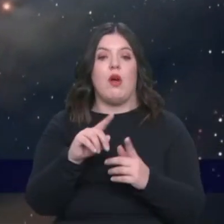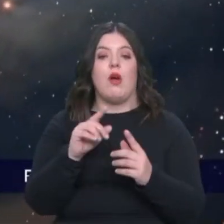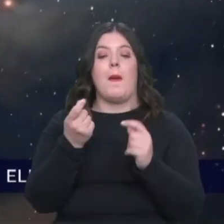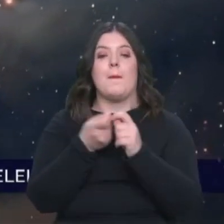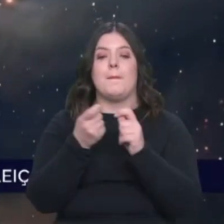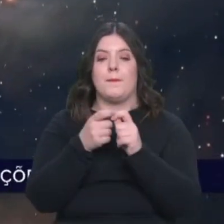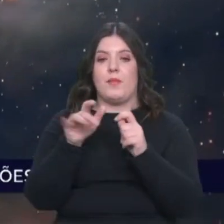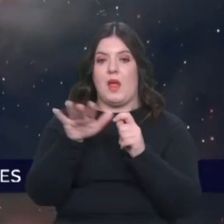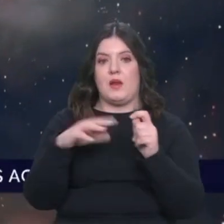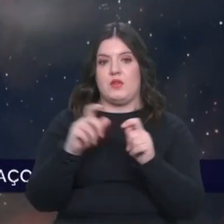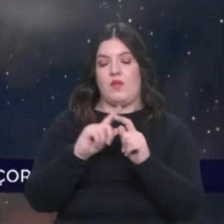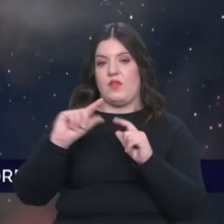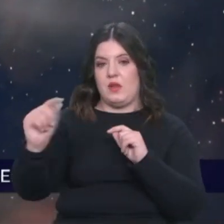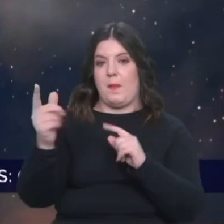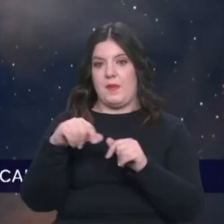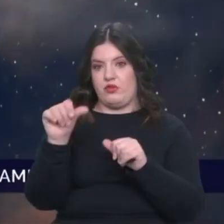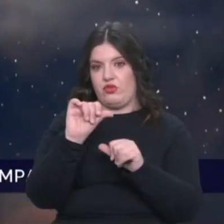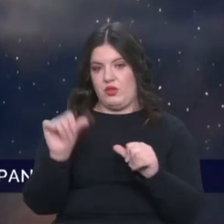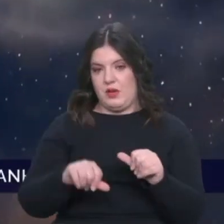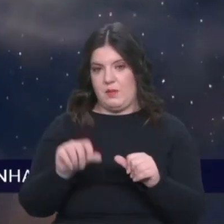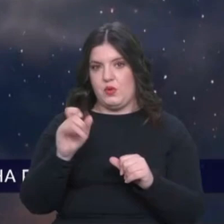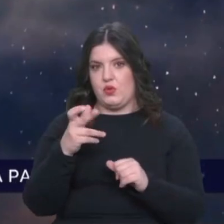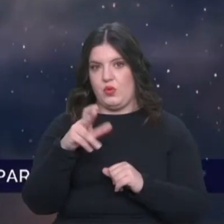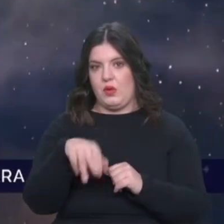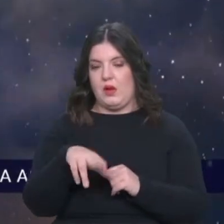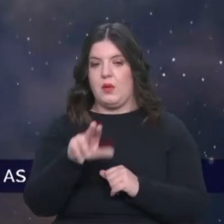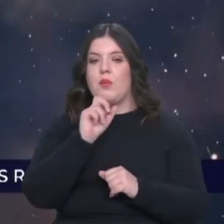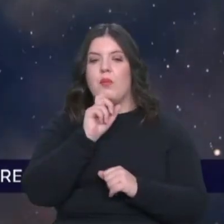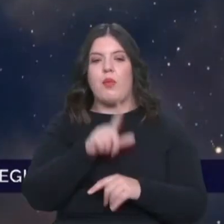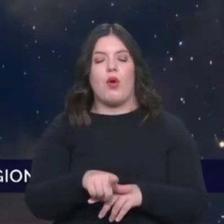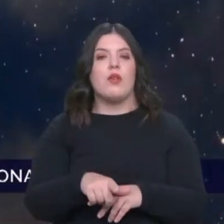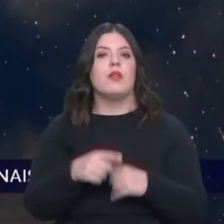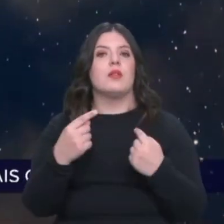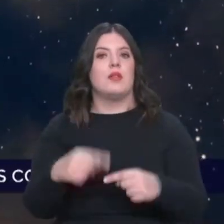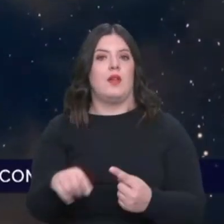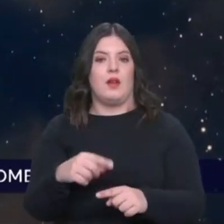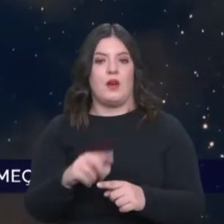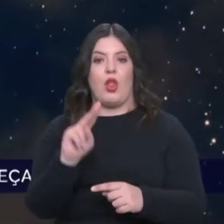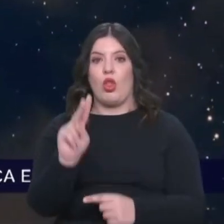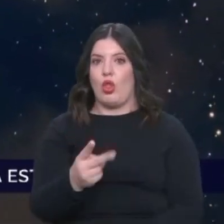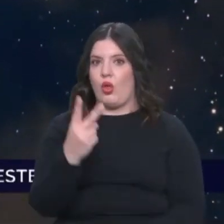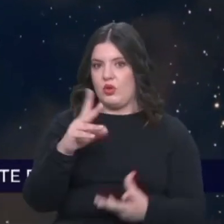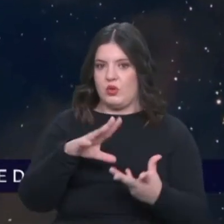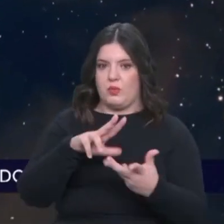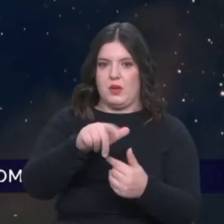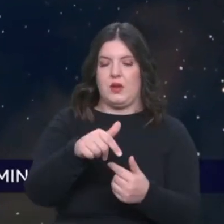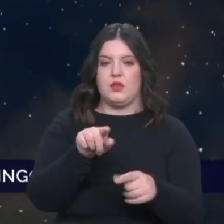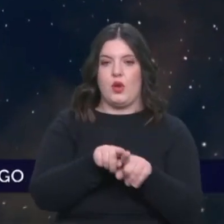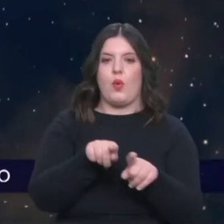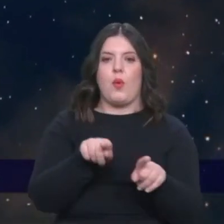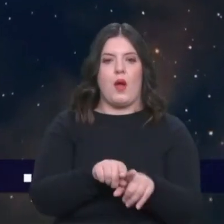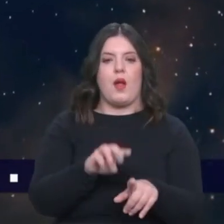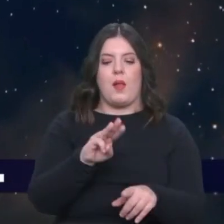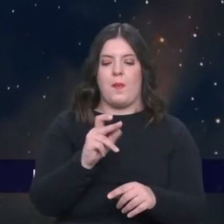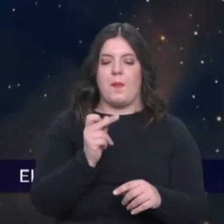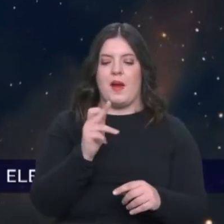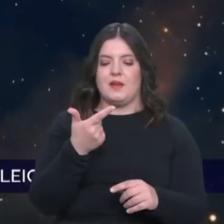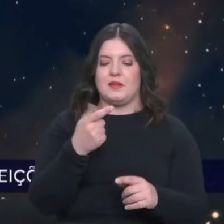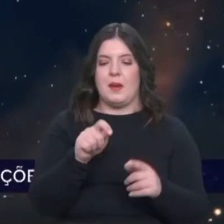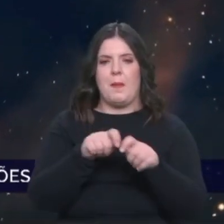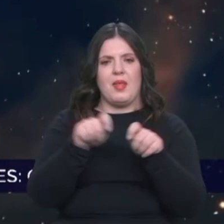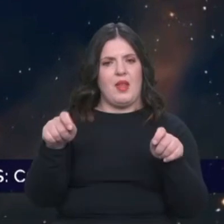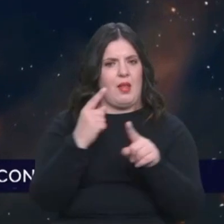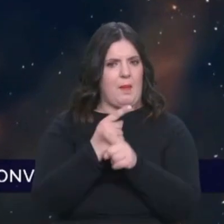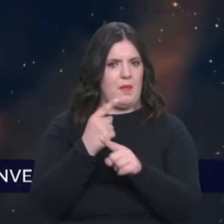mais afastadas do Sistema Solar. E então concluíram que pode até eventualmente existirem 2 planetas como Marte, rochosos do tamanho de Marte,